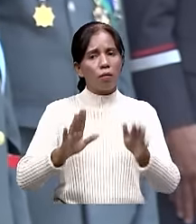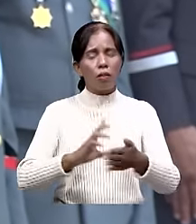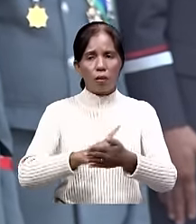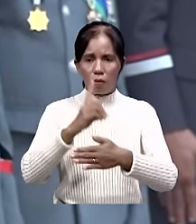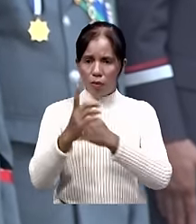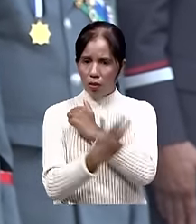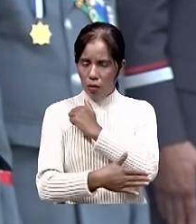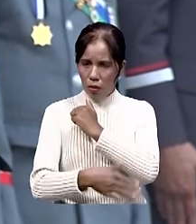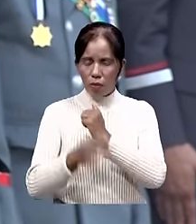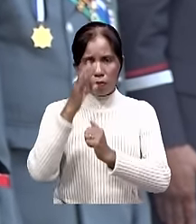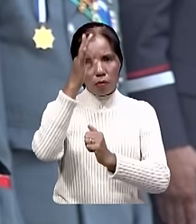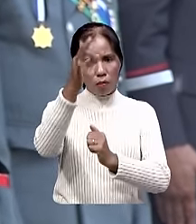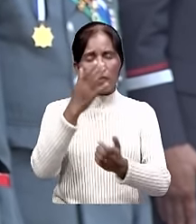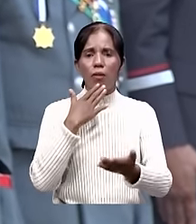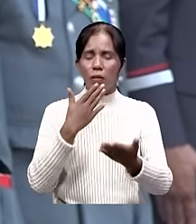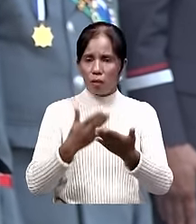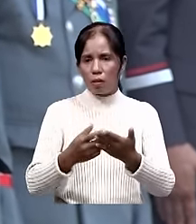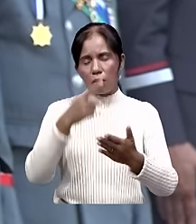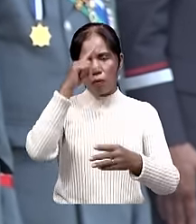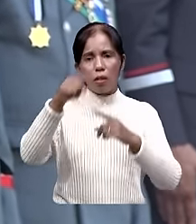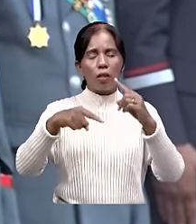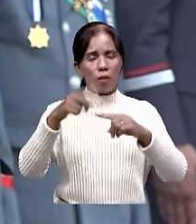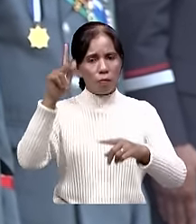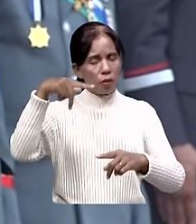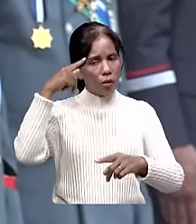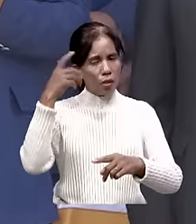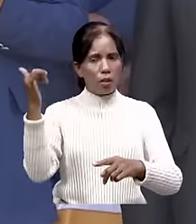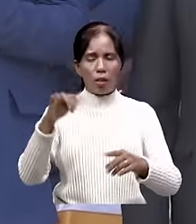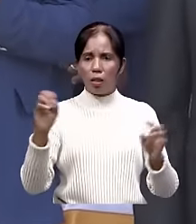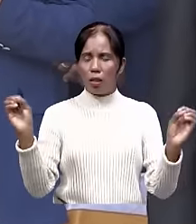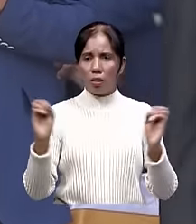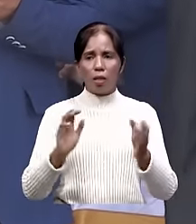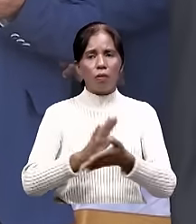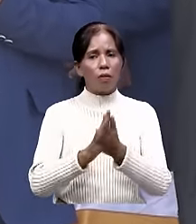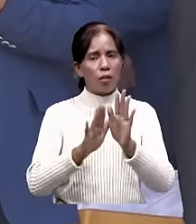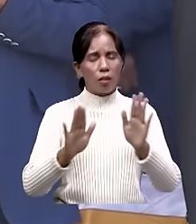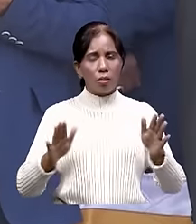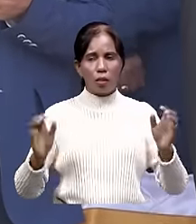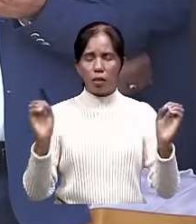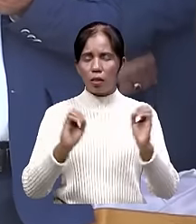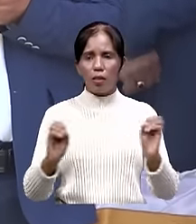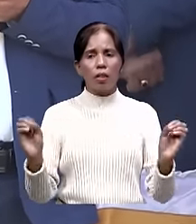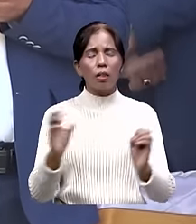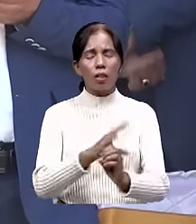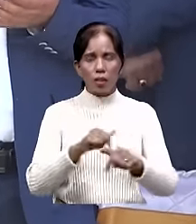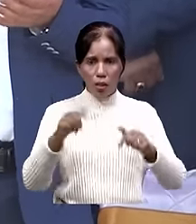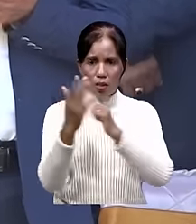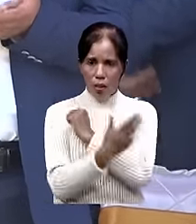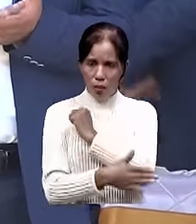ba futuru de nebe dia kliu tama bahira politiku na insira nela unidade afeta mos ba instabilidade ia rai larang.